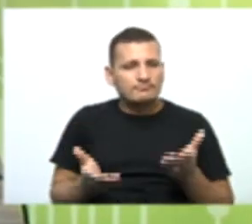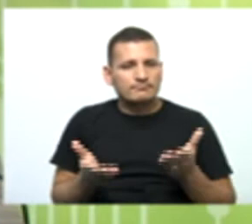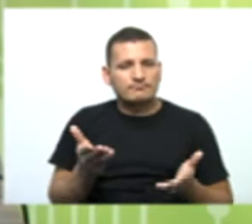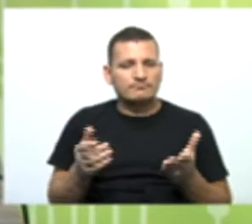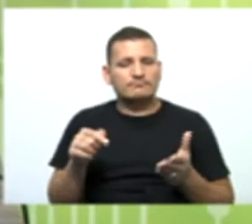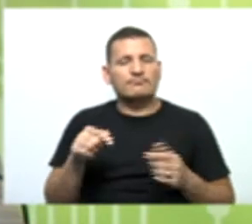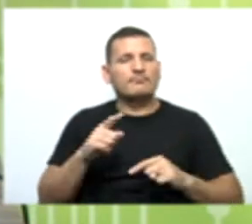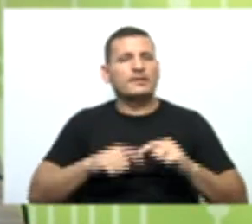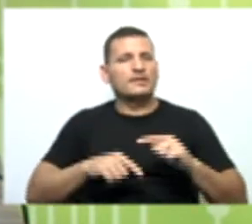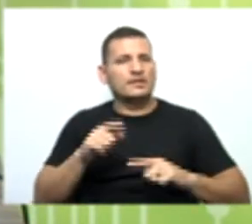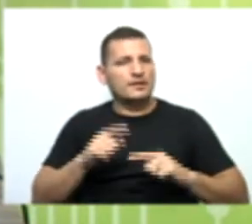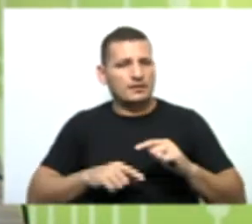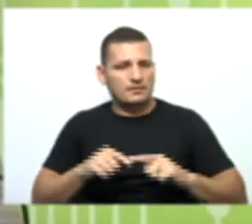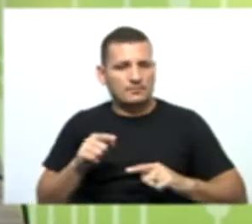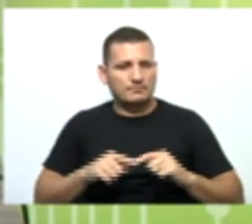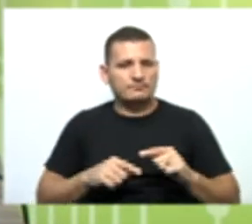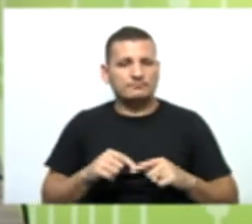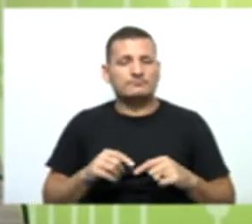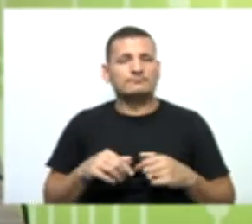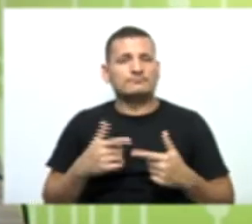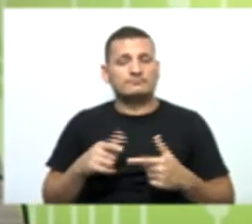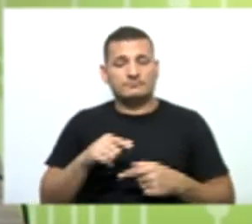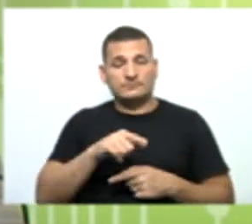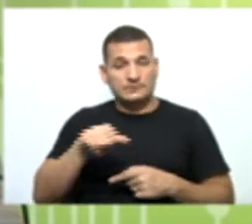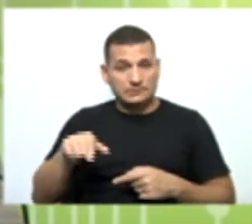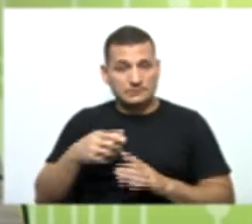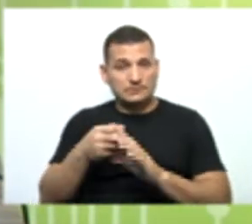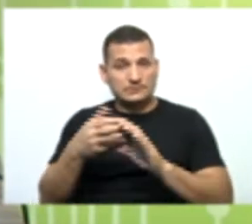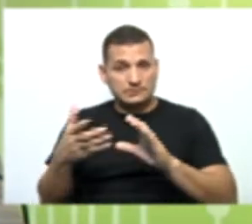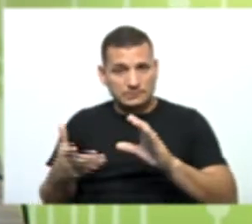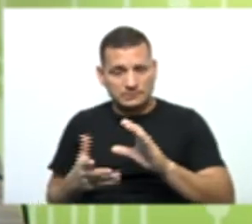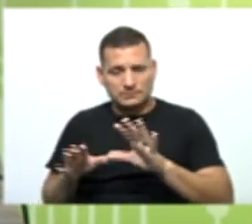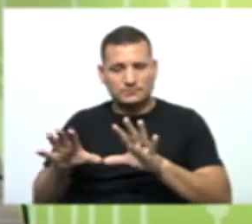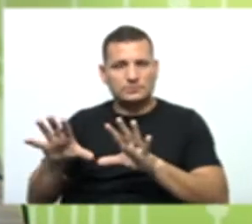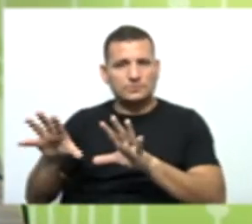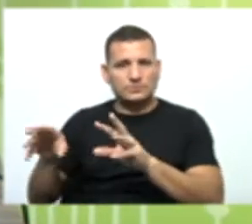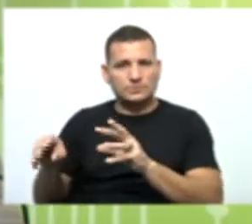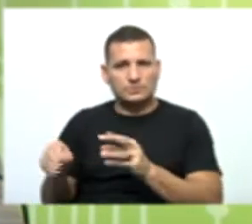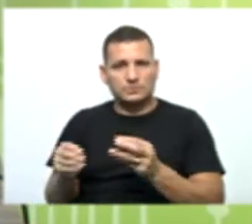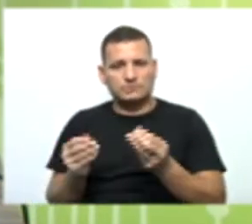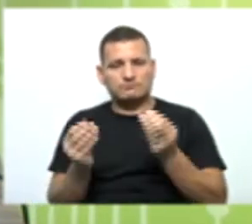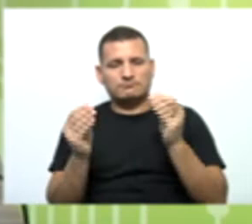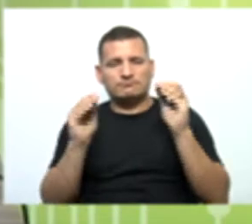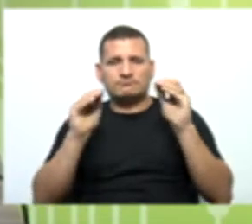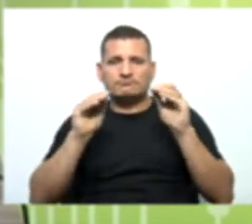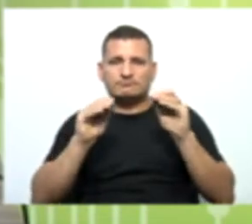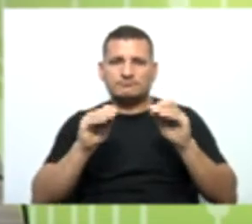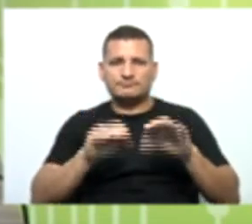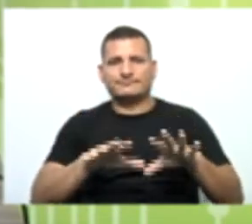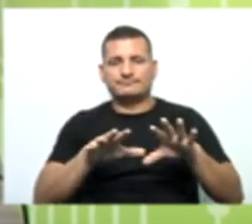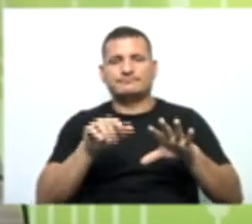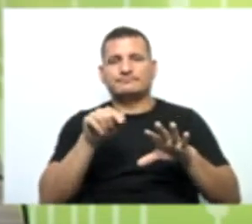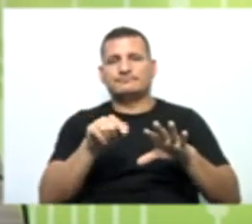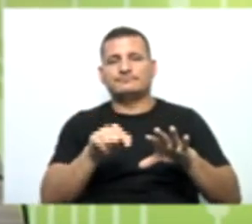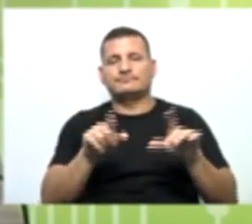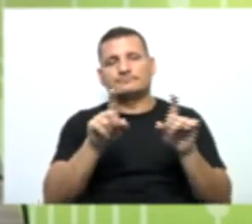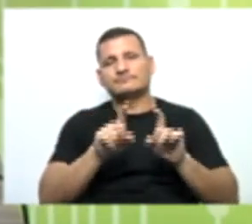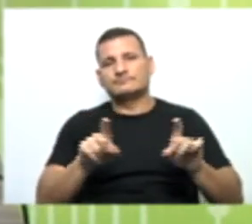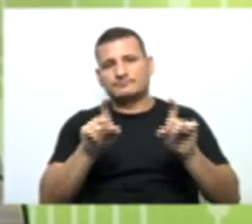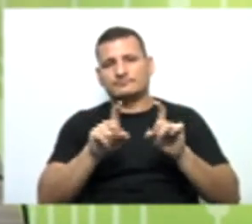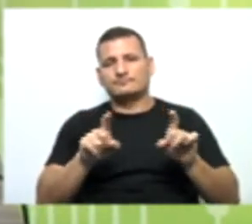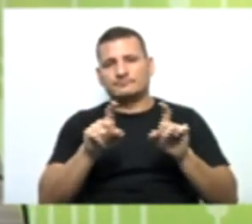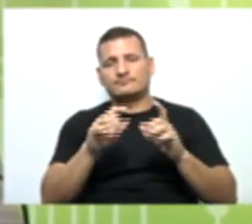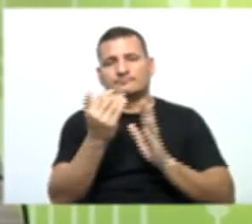qual ela é confeccionado. Então nós vamos extrair essas características dos objetos do mundo real e vamos inseri-las em